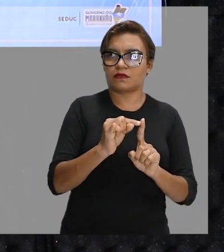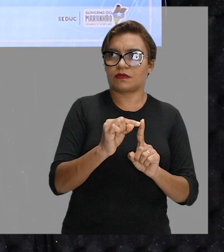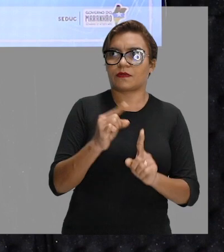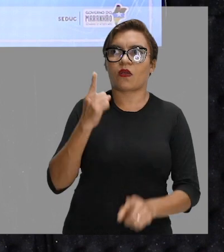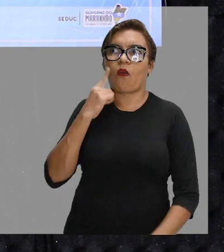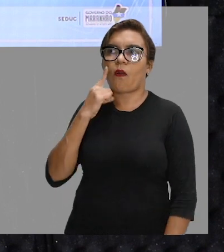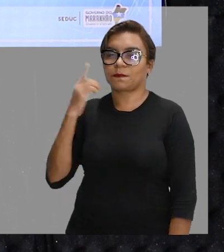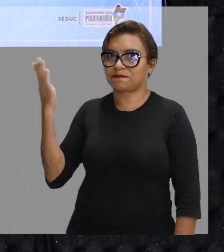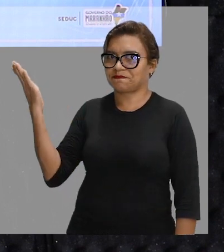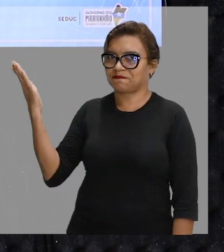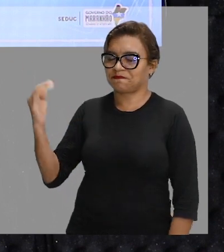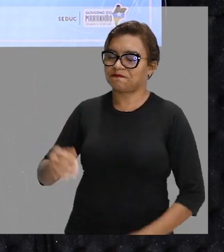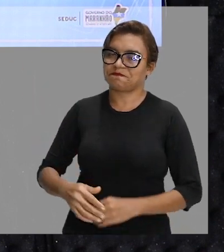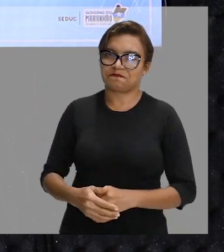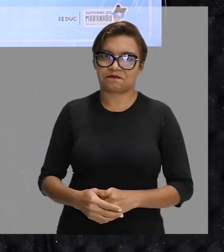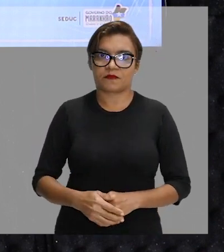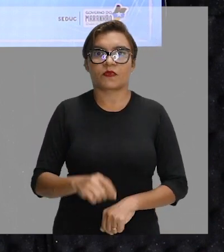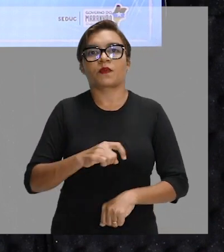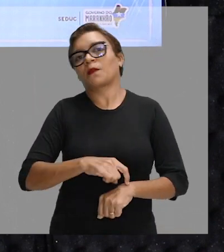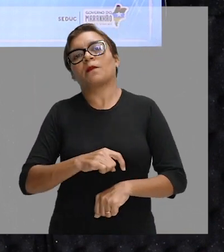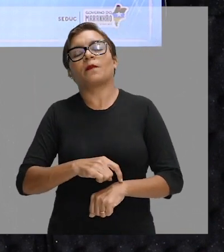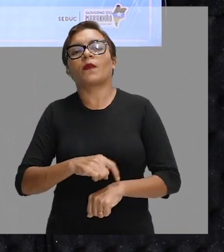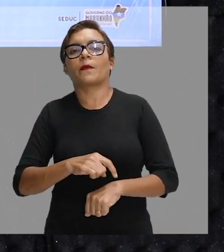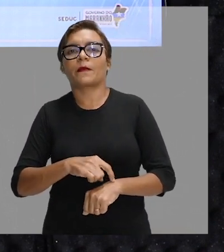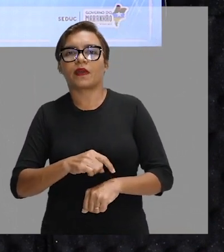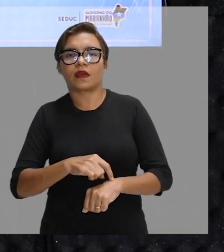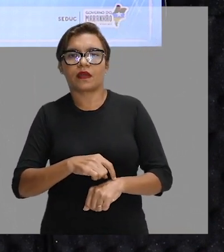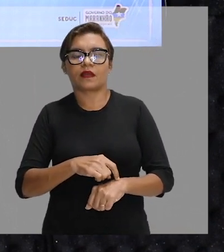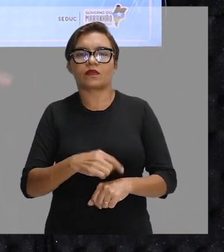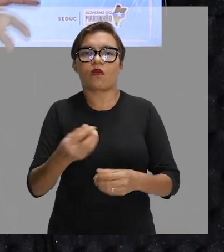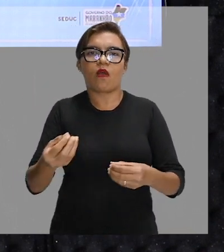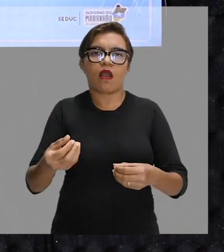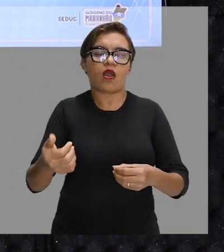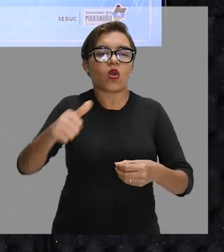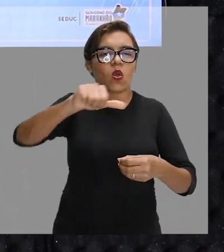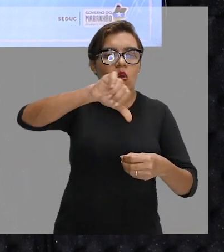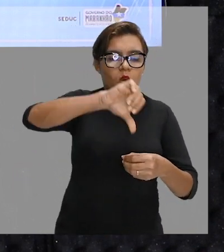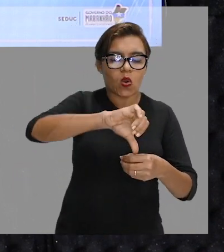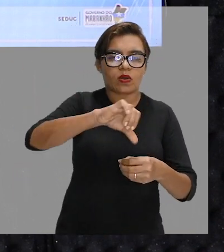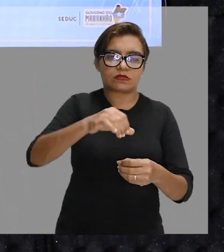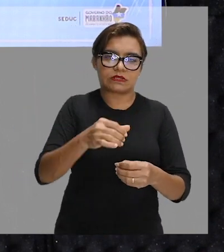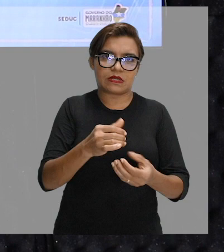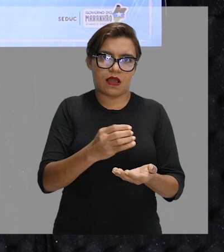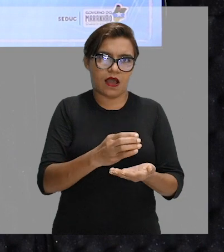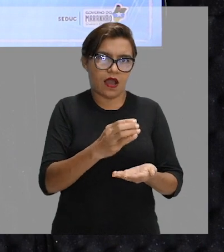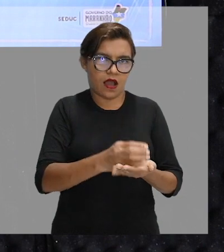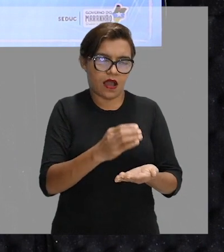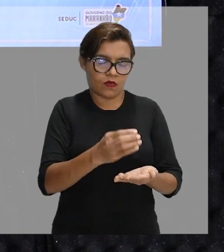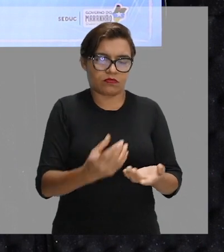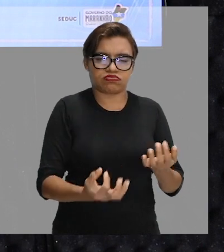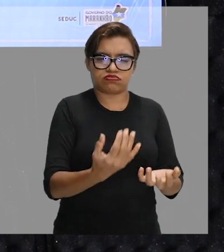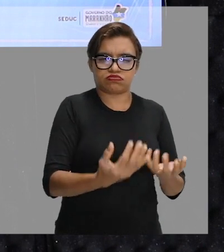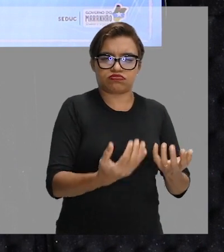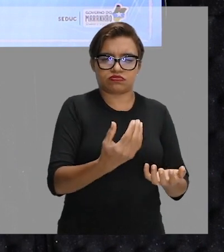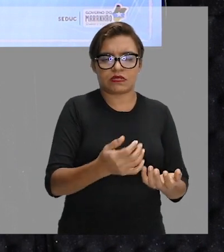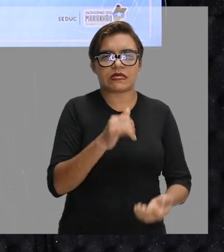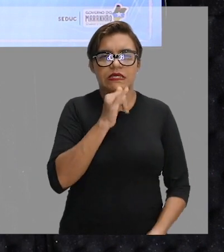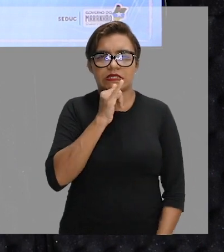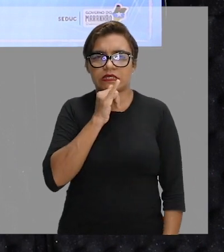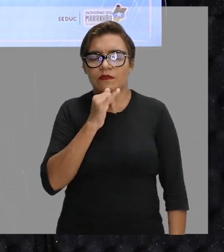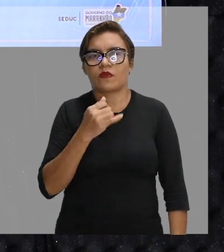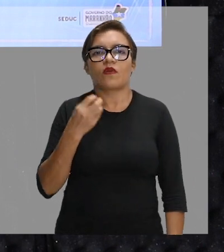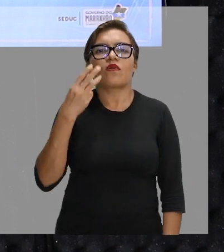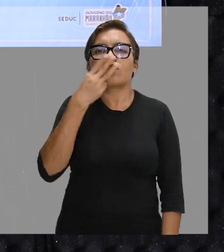água. Quando a gente adiciona um soluto não volátil, por exemplo, glicose, que é um tipo de